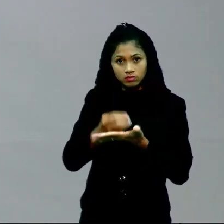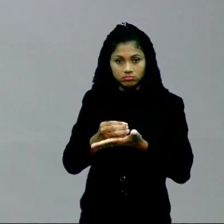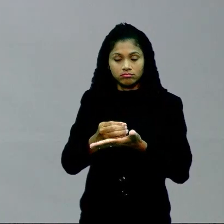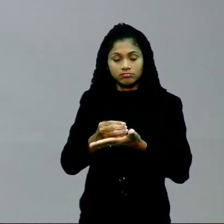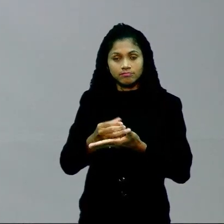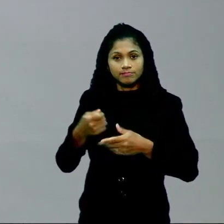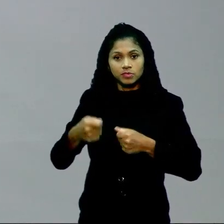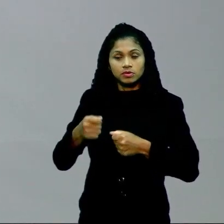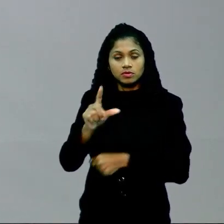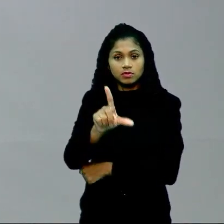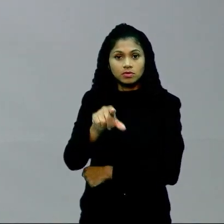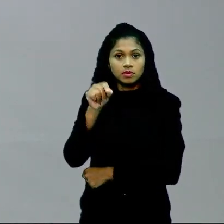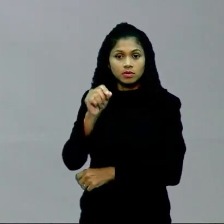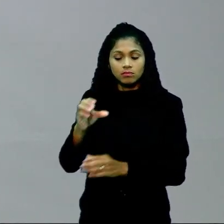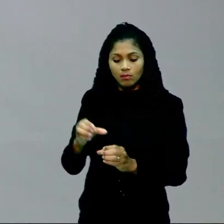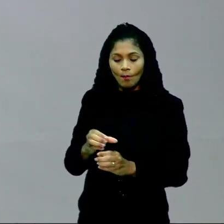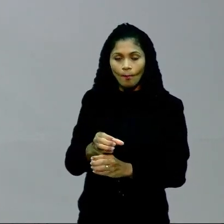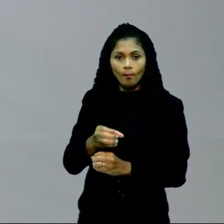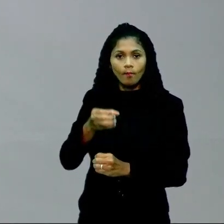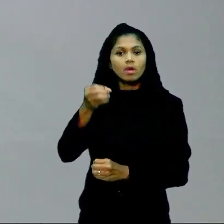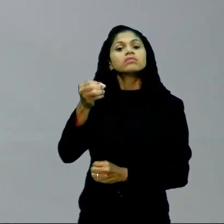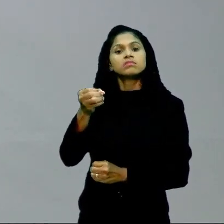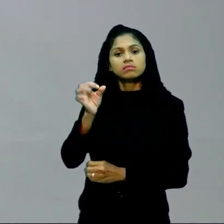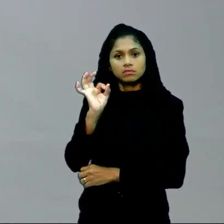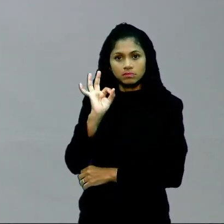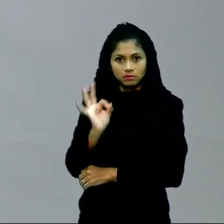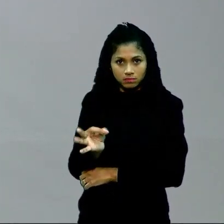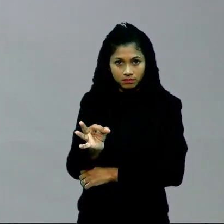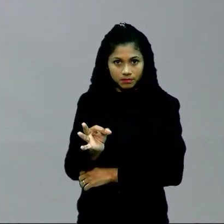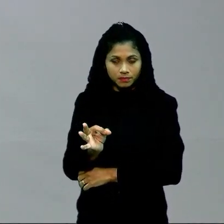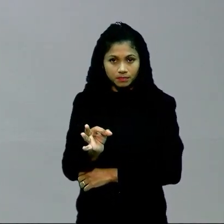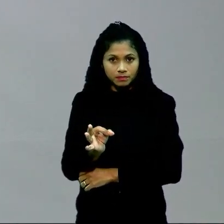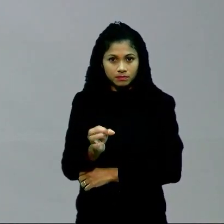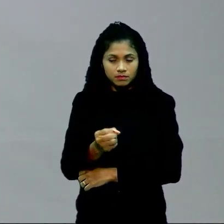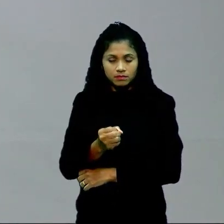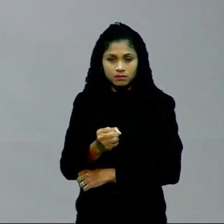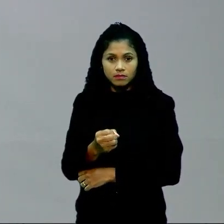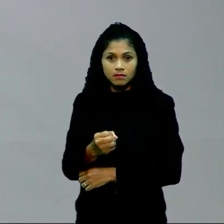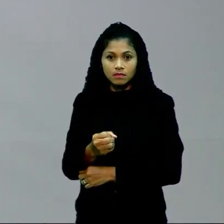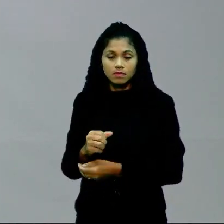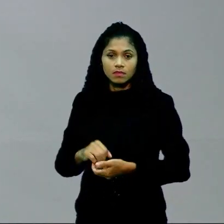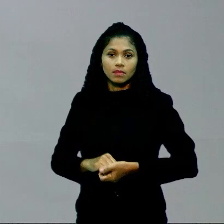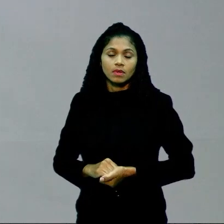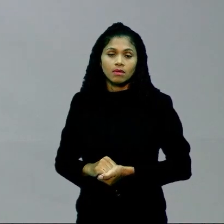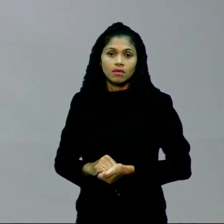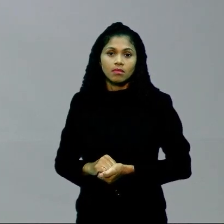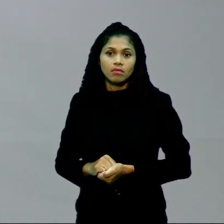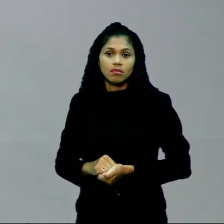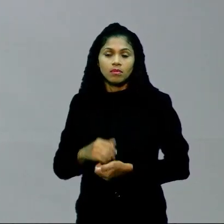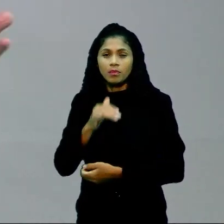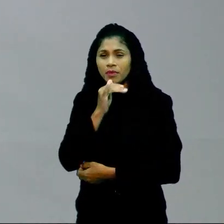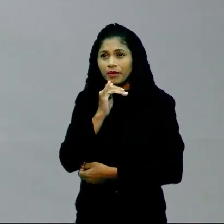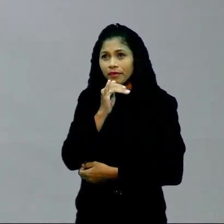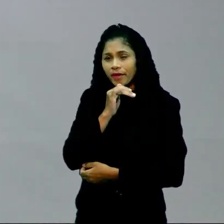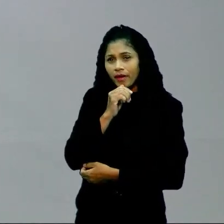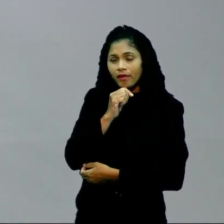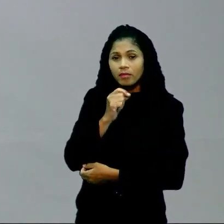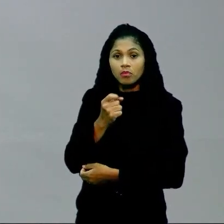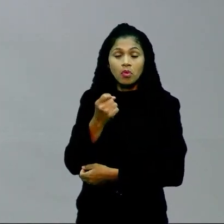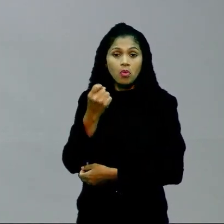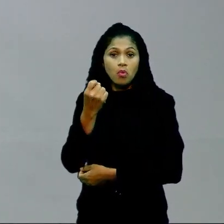na quantidade que contém o líquido certo. Ou seja, quando ele fala 1,5, ou seja,